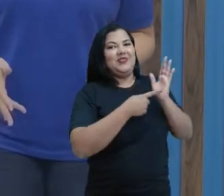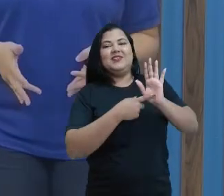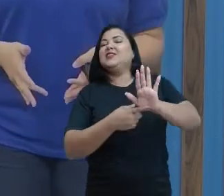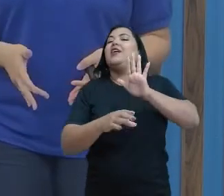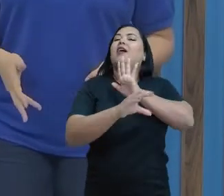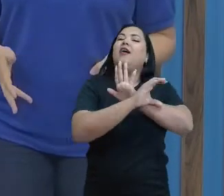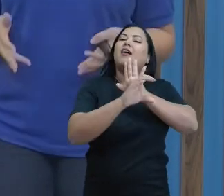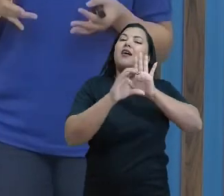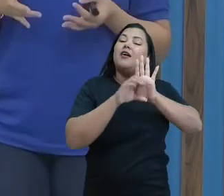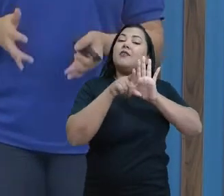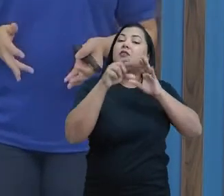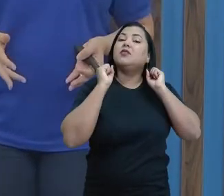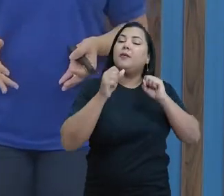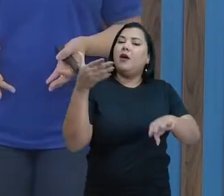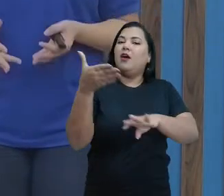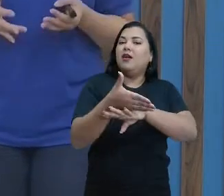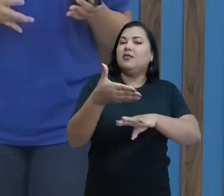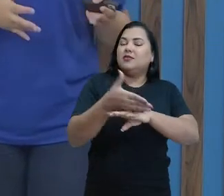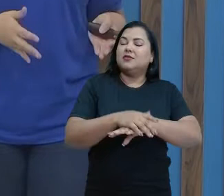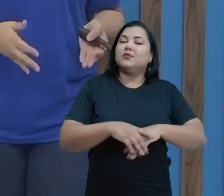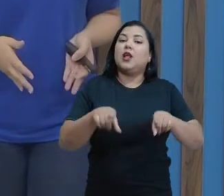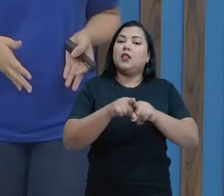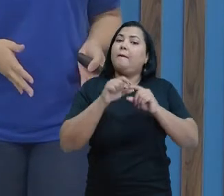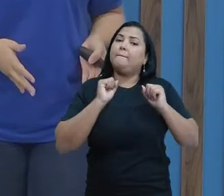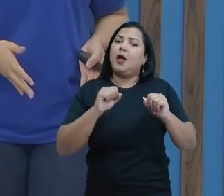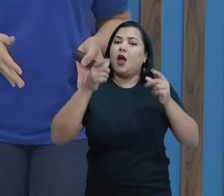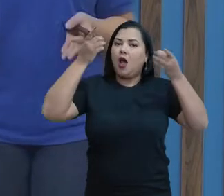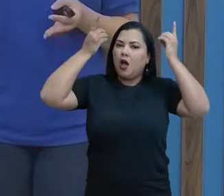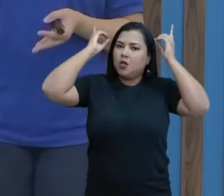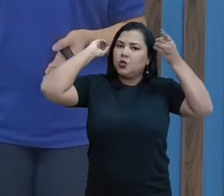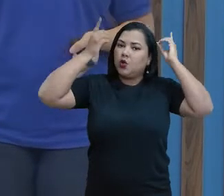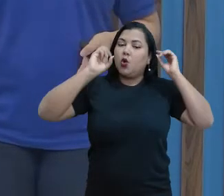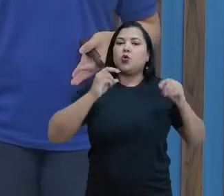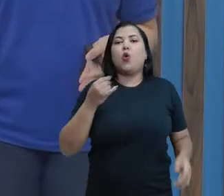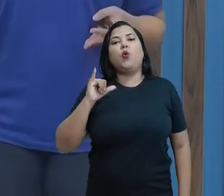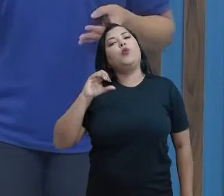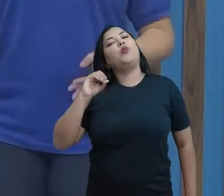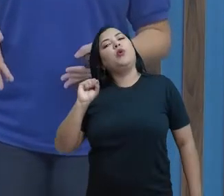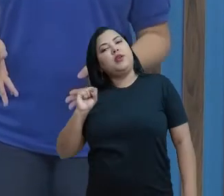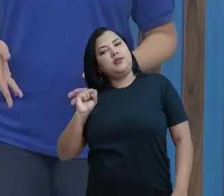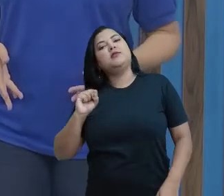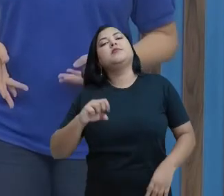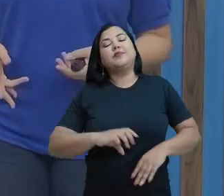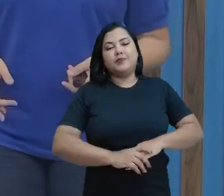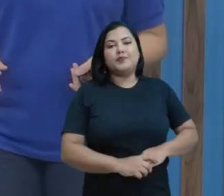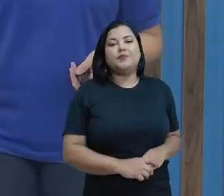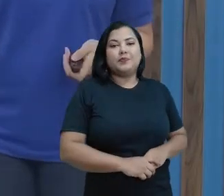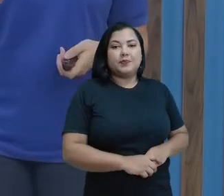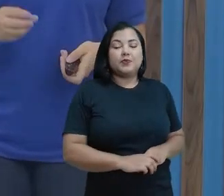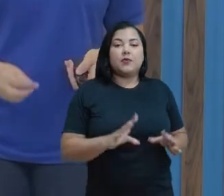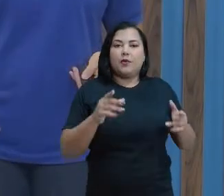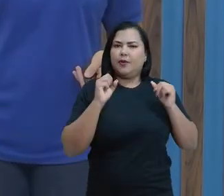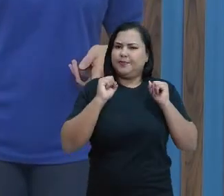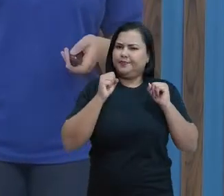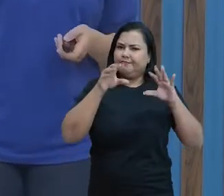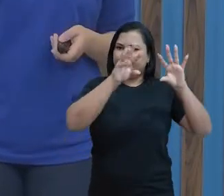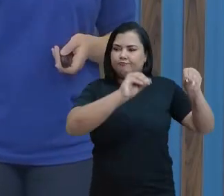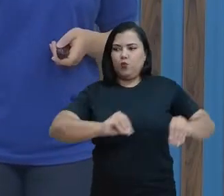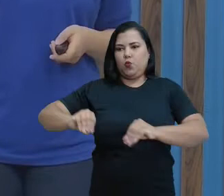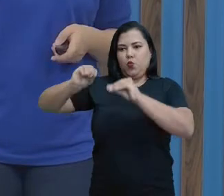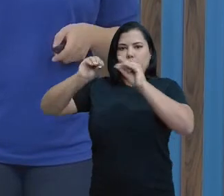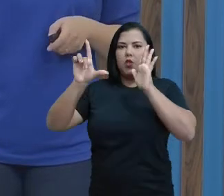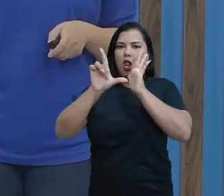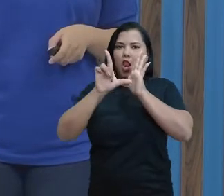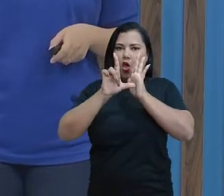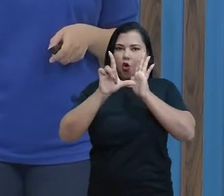QR Codes para você fazer o acesso, tanto pelo sistema Android quanto pelo sistema iOS, tá bom? Então, você vai ser direcionado lá